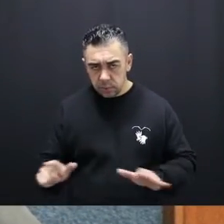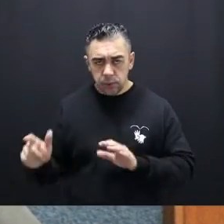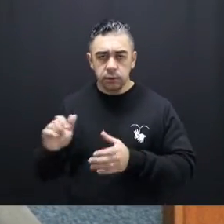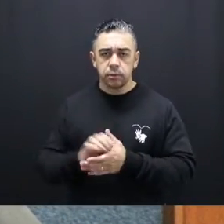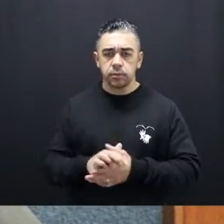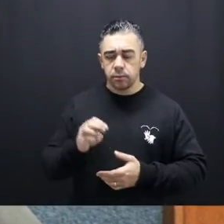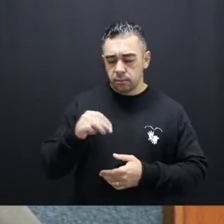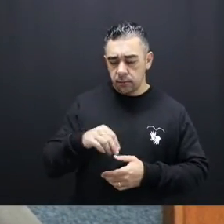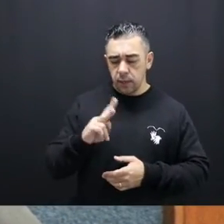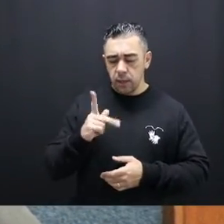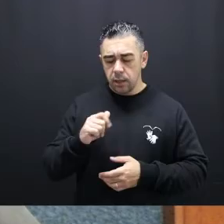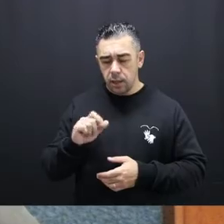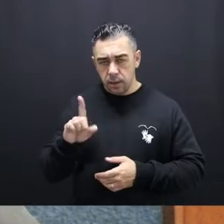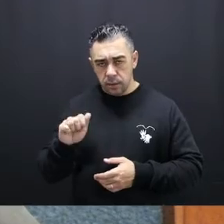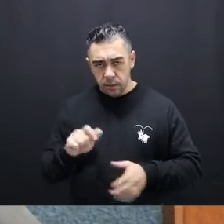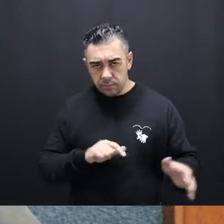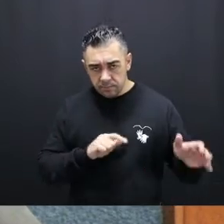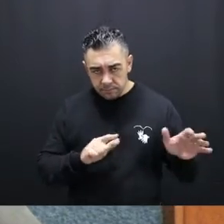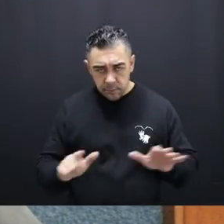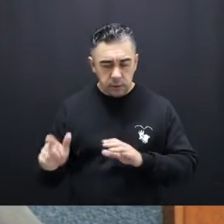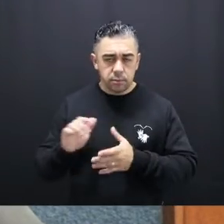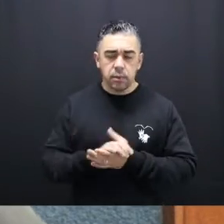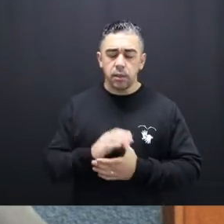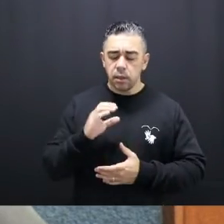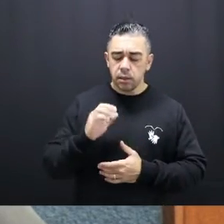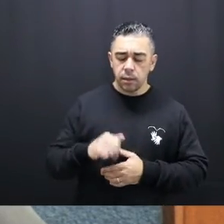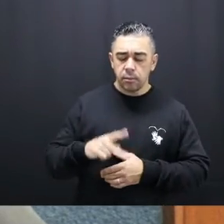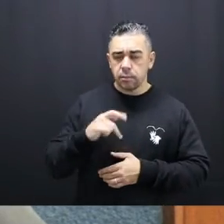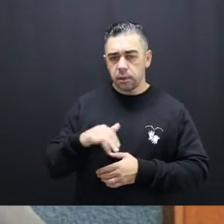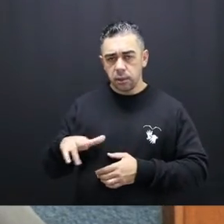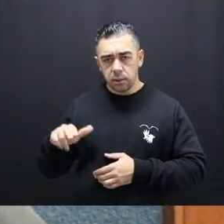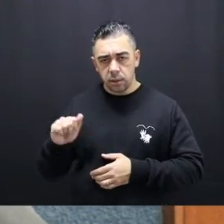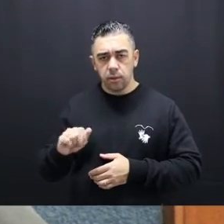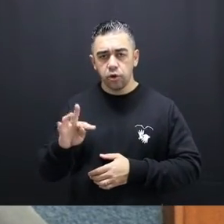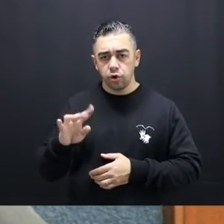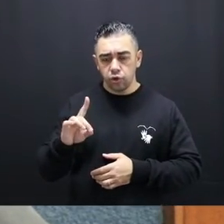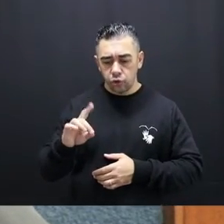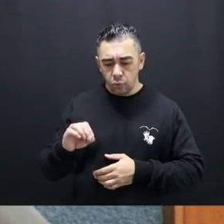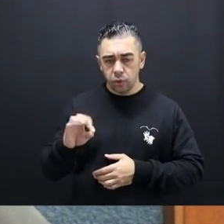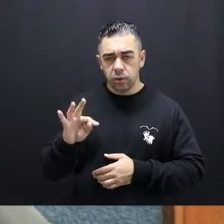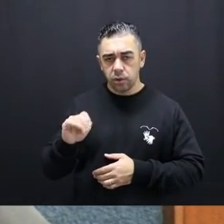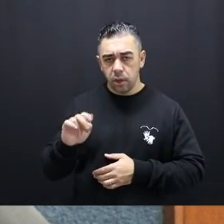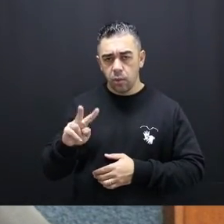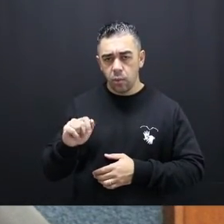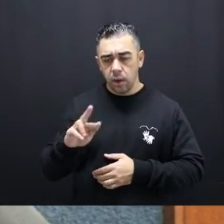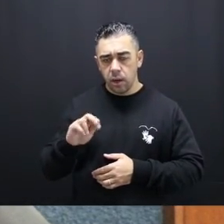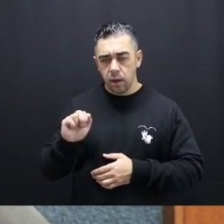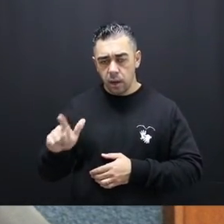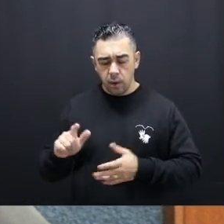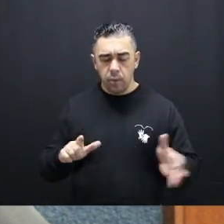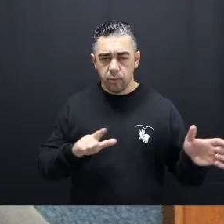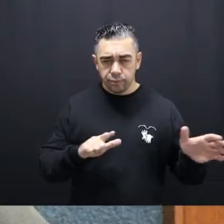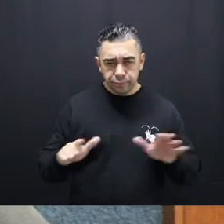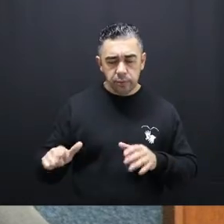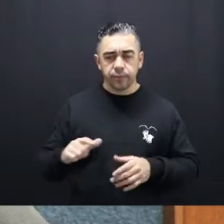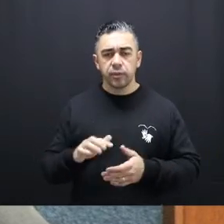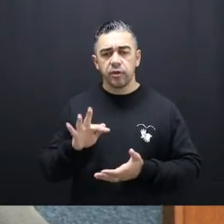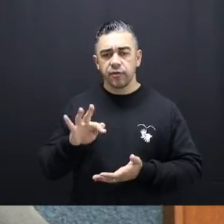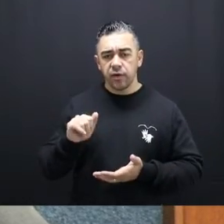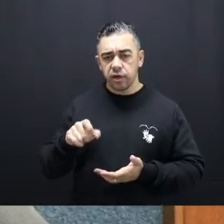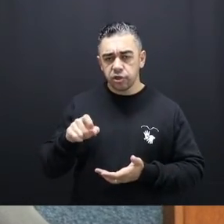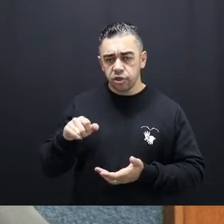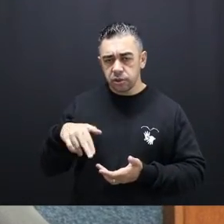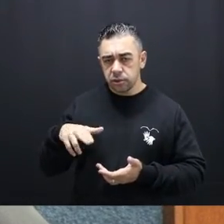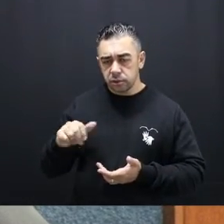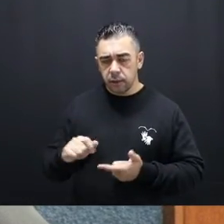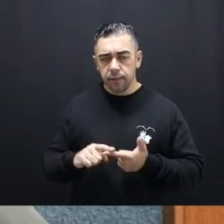Muricy Campina do Taquaral Campestre da faxina faxina e